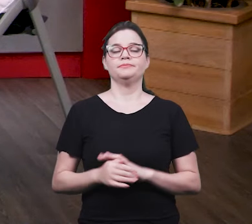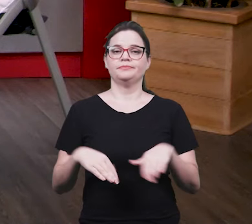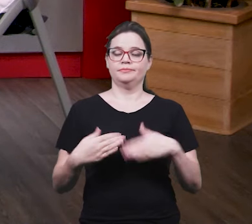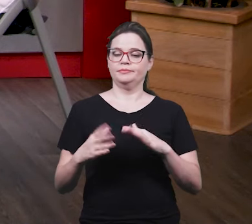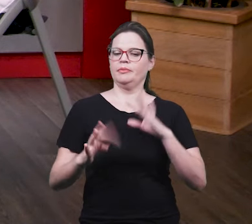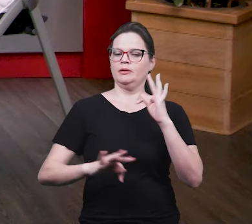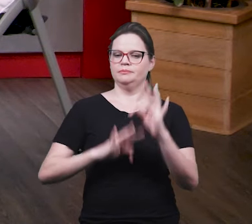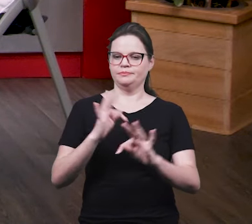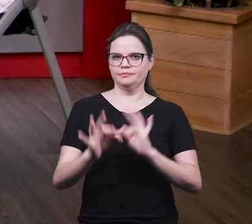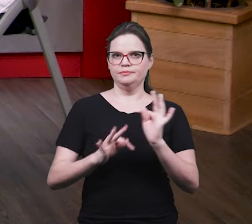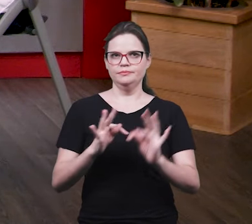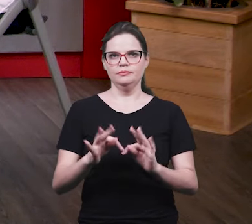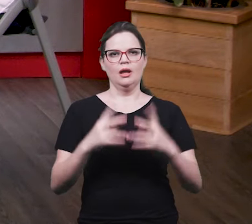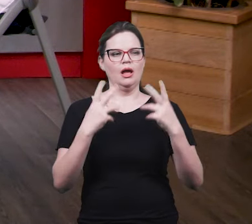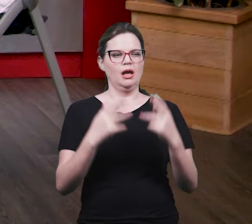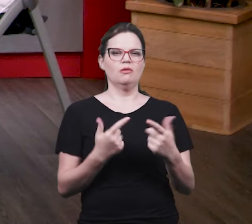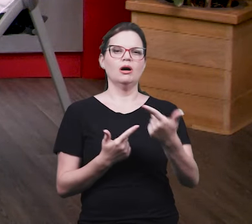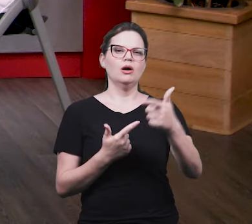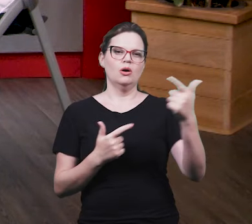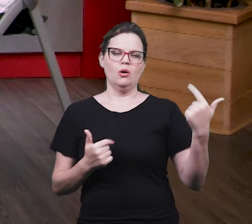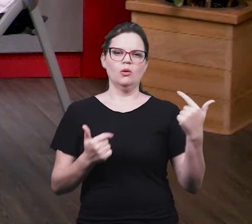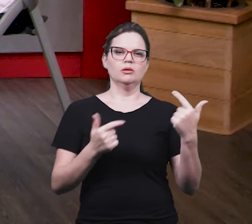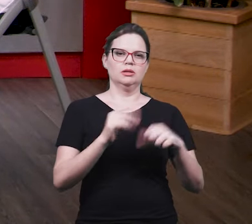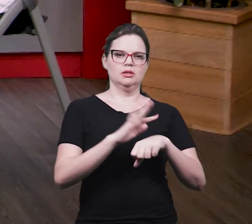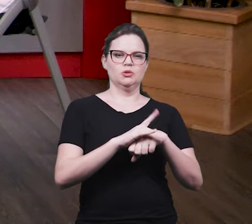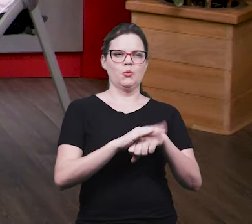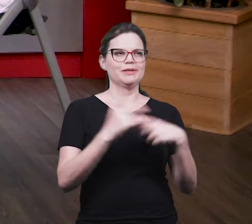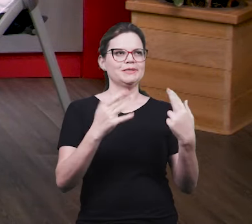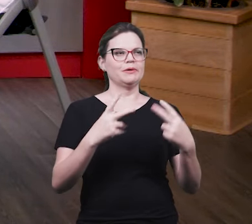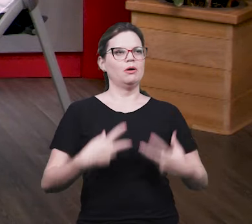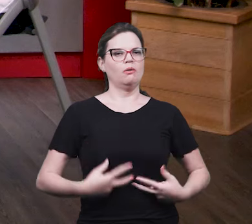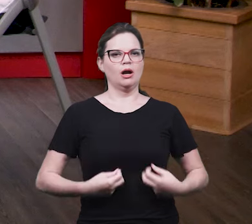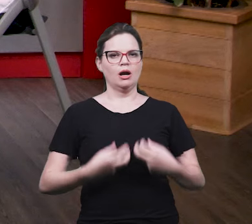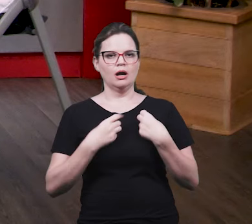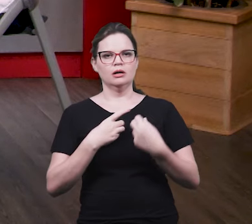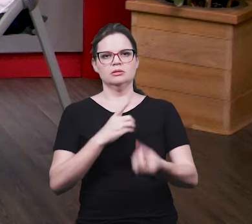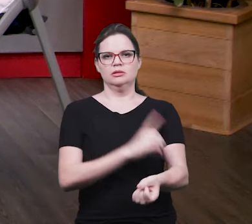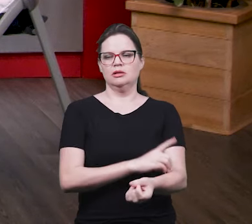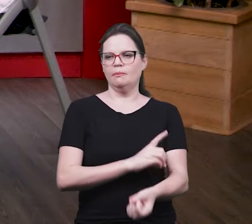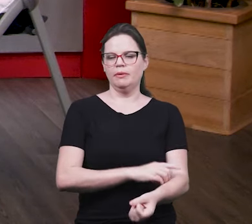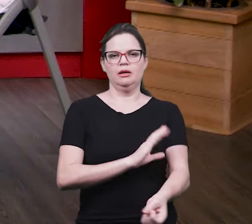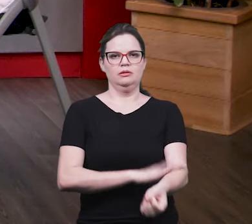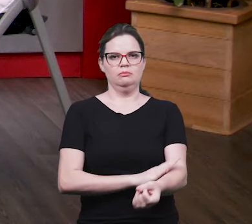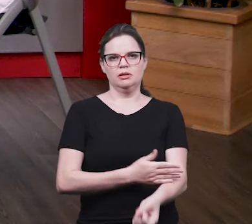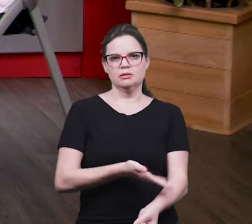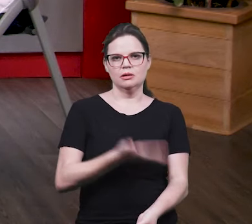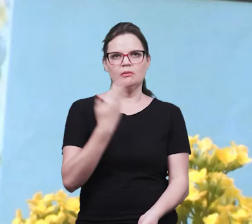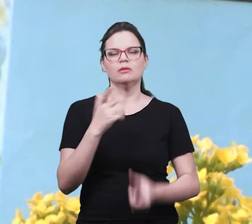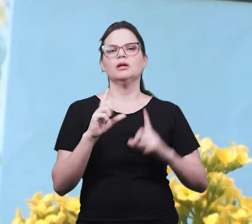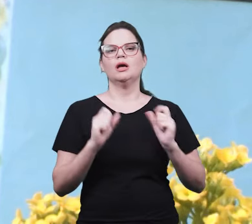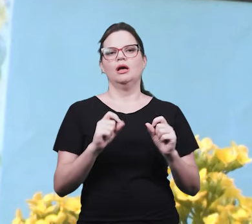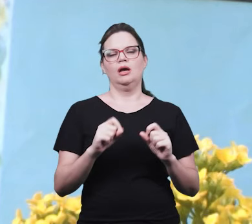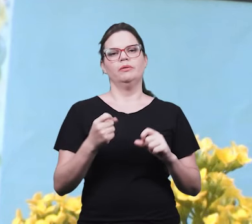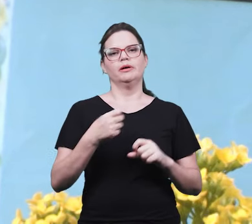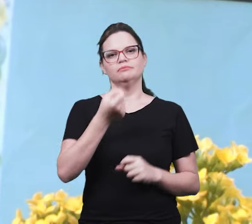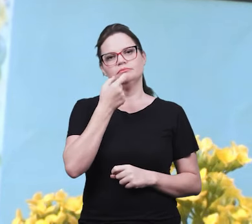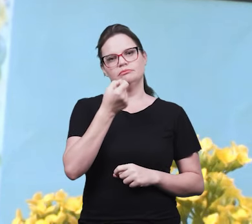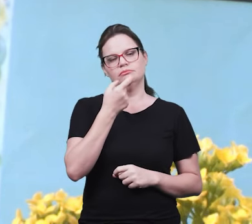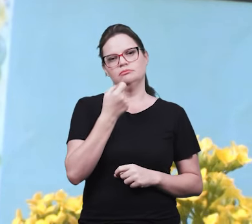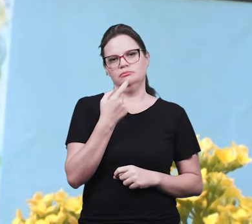do lúpus, assim como para outras doenças crônicas, como câncer, diabetes, hipertensão, é mais